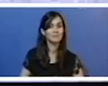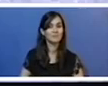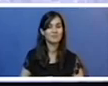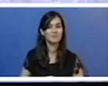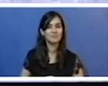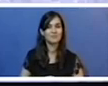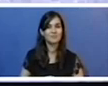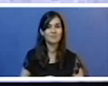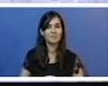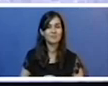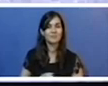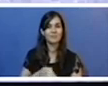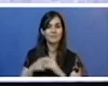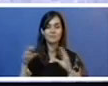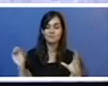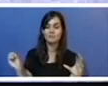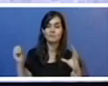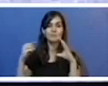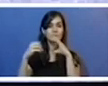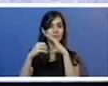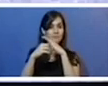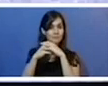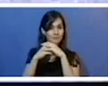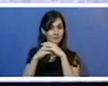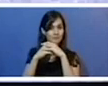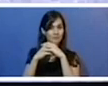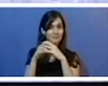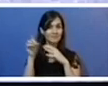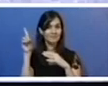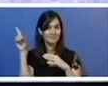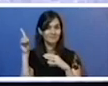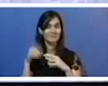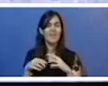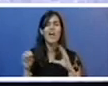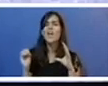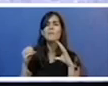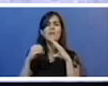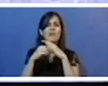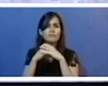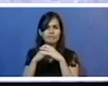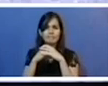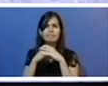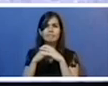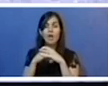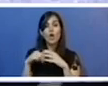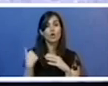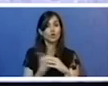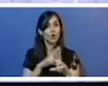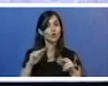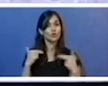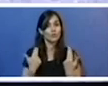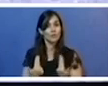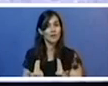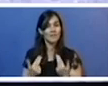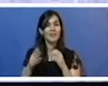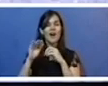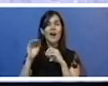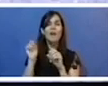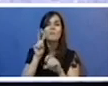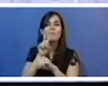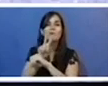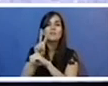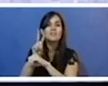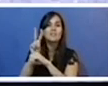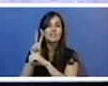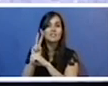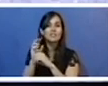Bom, embrião protegido. Todo mamífero tem um embrião protegido. No nosso caso, humanos, o embrião fica protegido dentro do